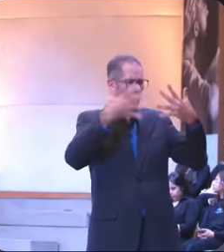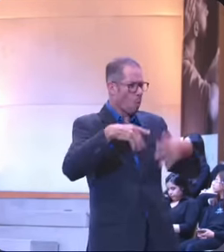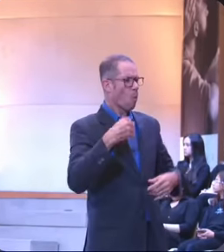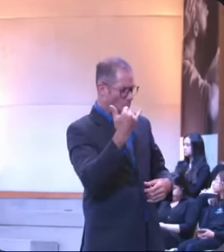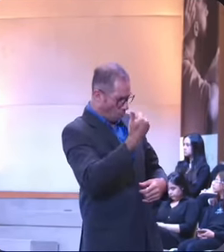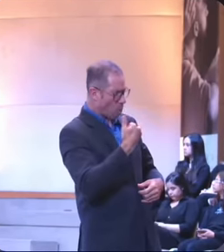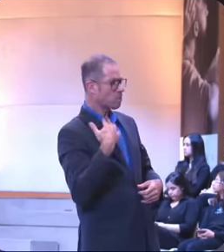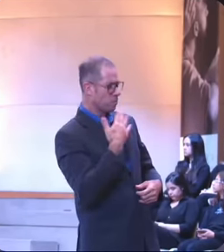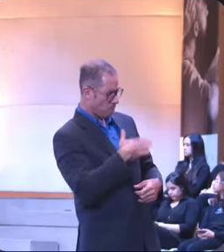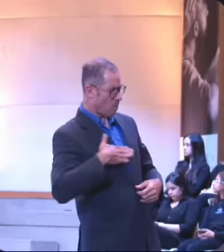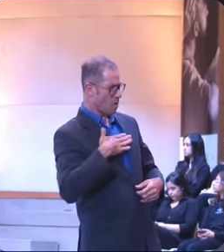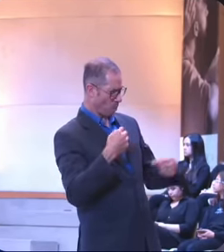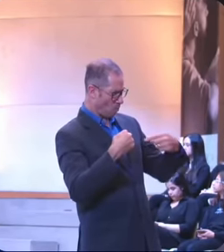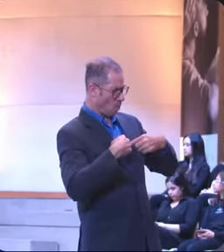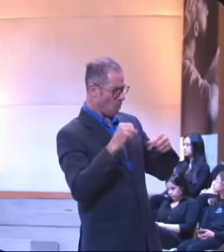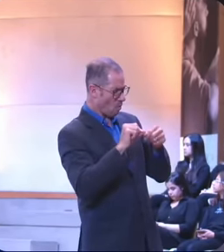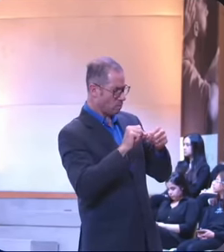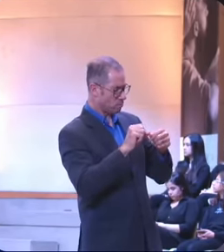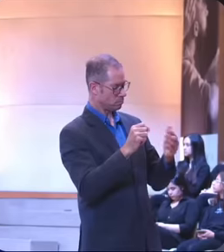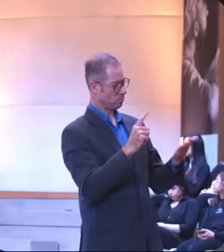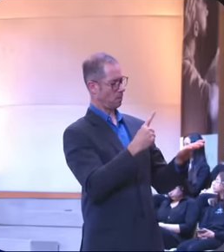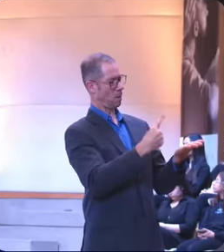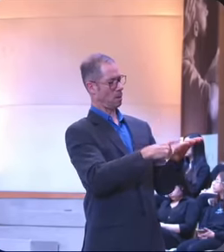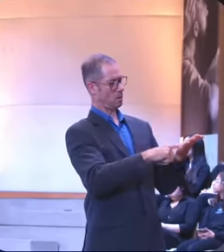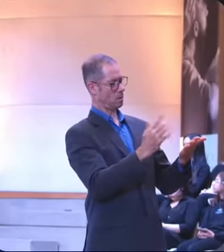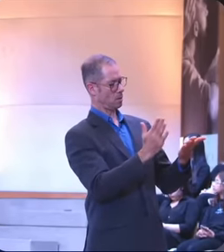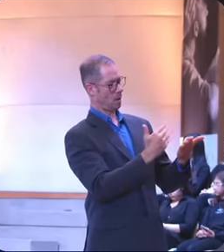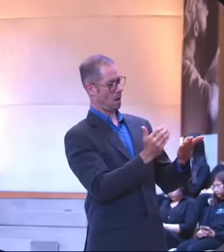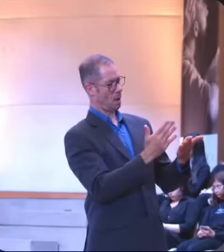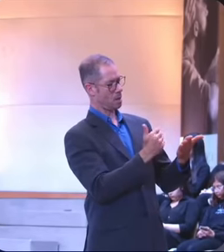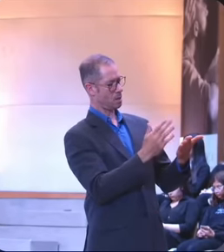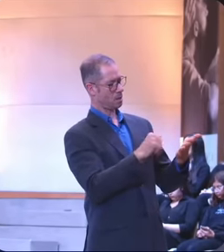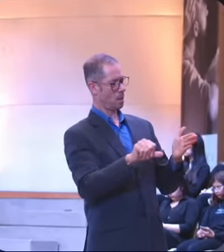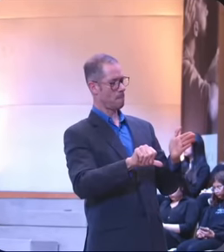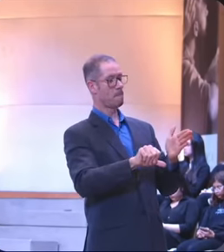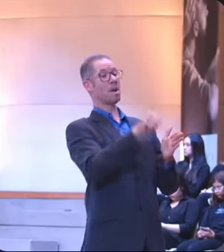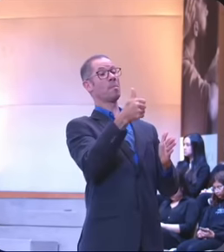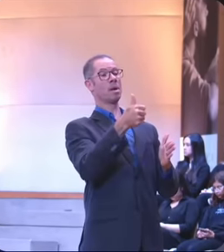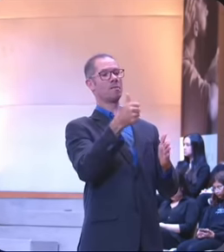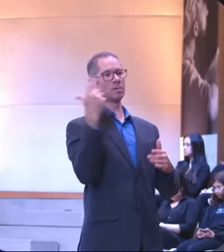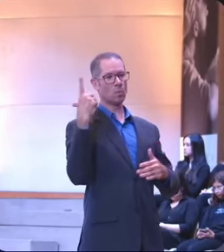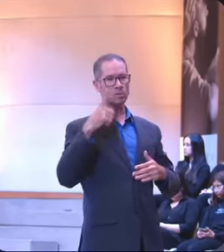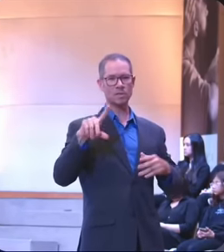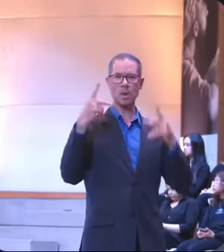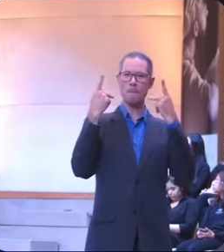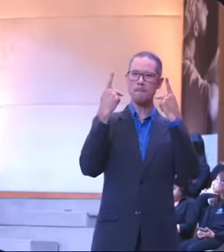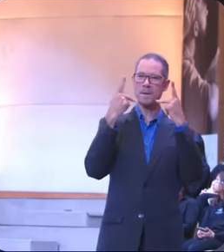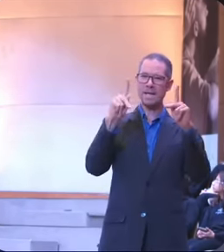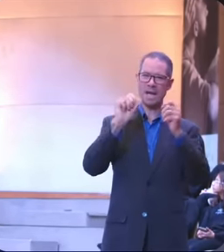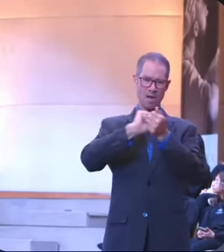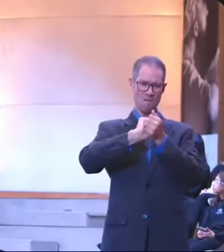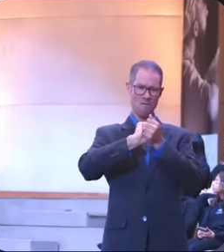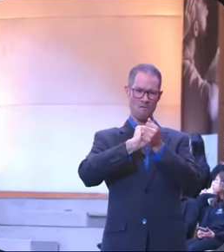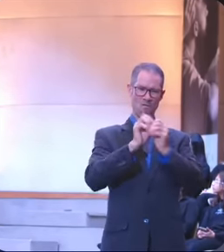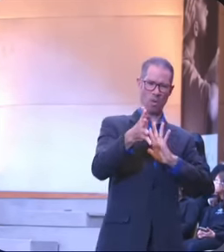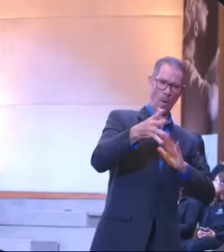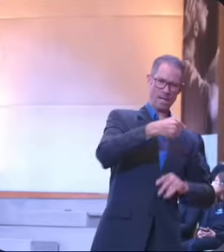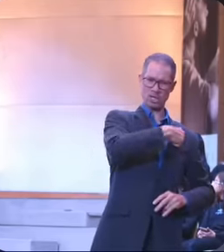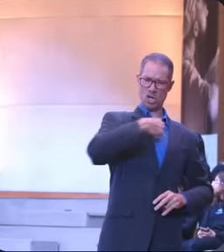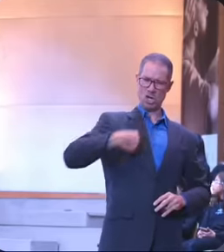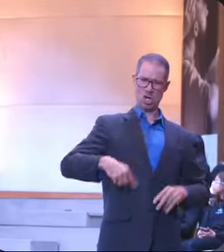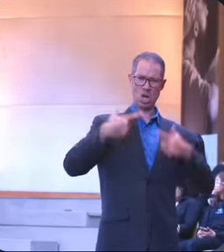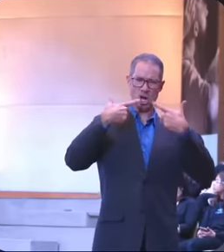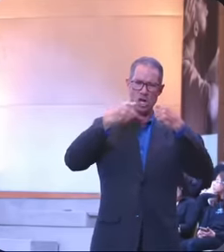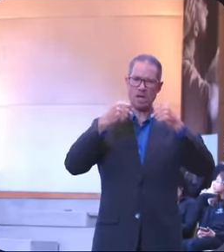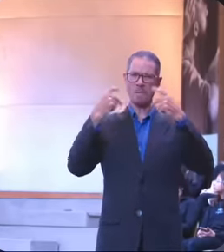Ele foi olhar na sua agenda. Naquele dia foi a primeira vez que ele conseguiu pregar fluentemente em chinês,